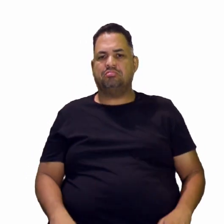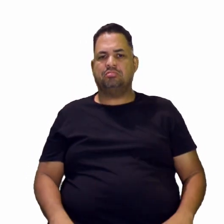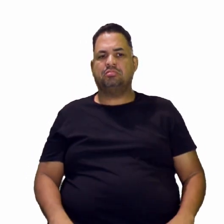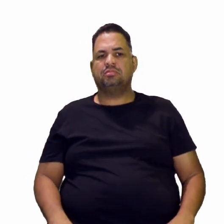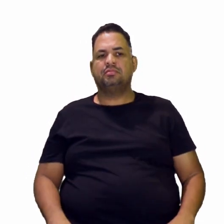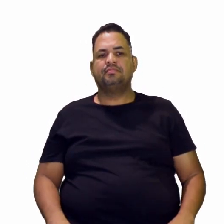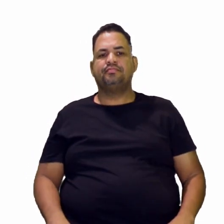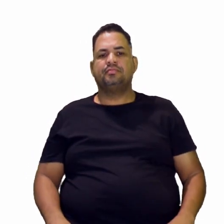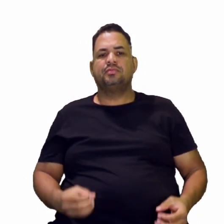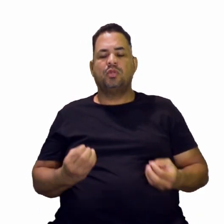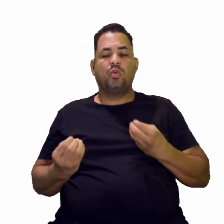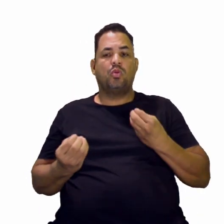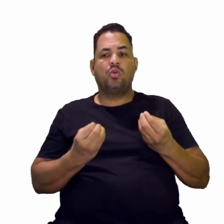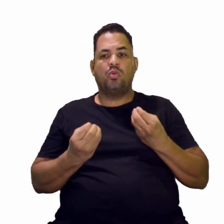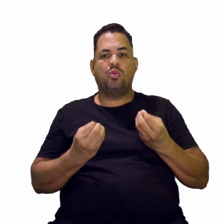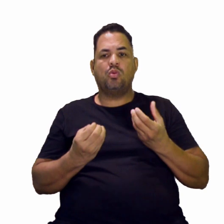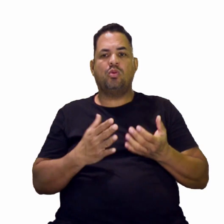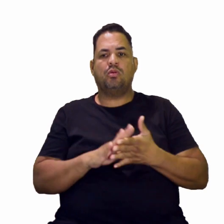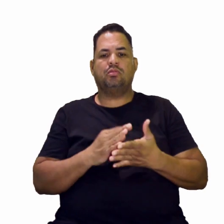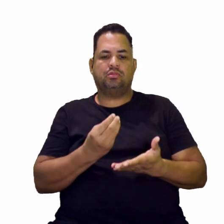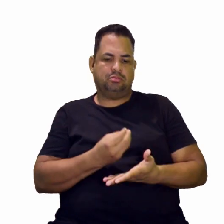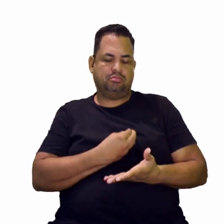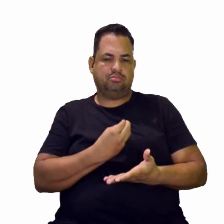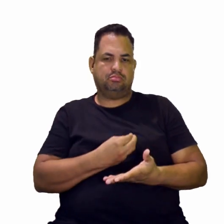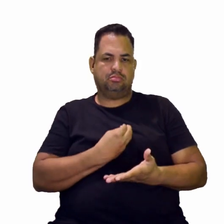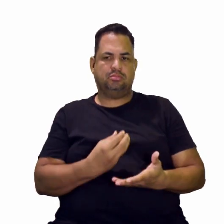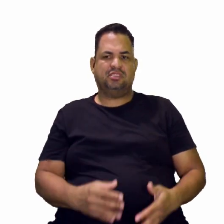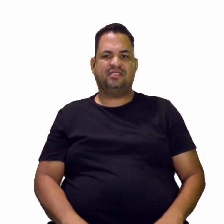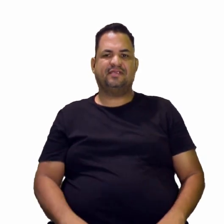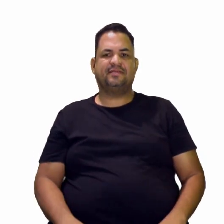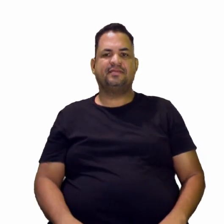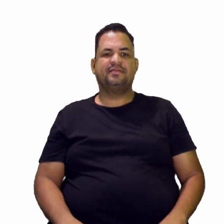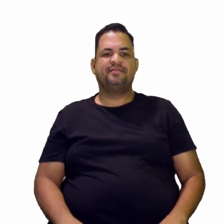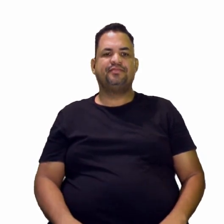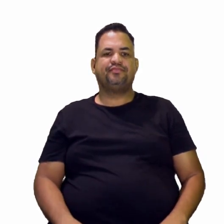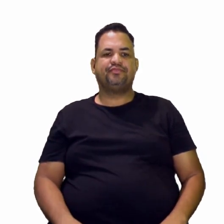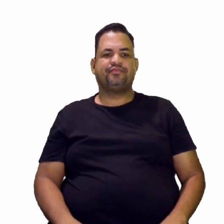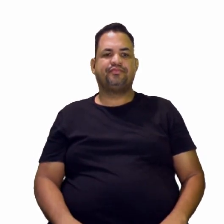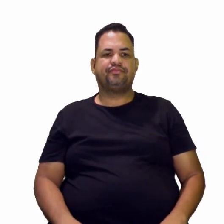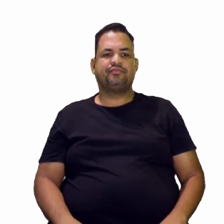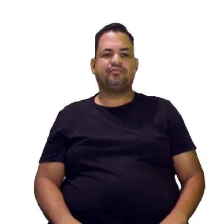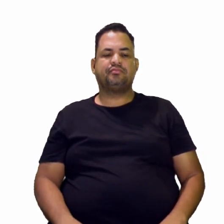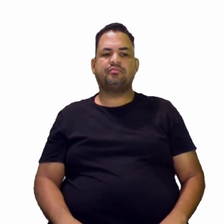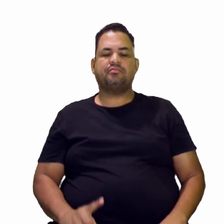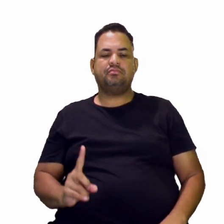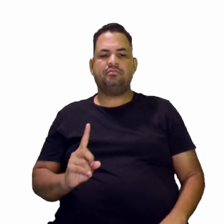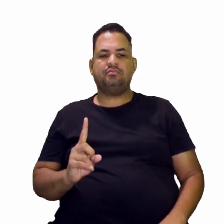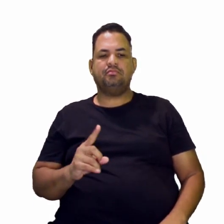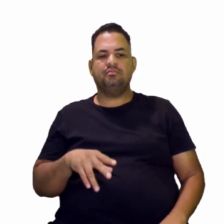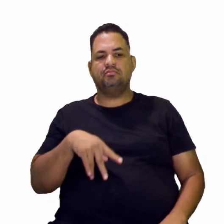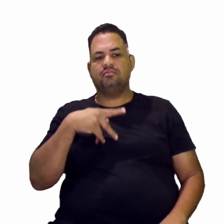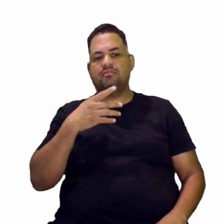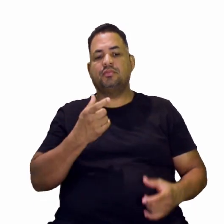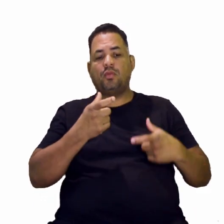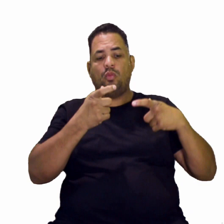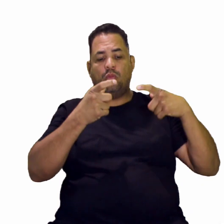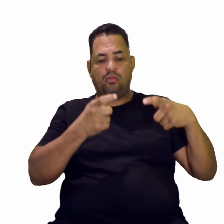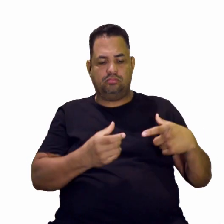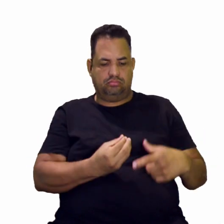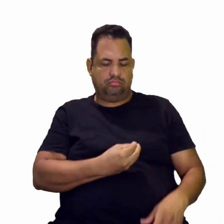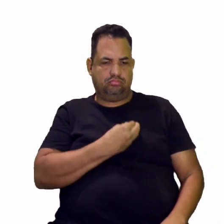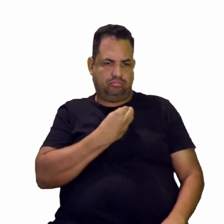estaria falando do modo de vida dele, não do local onde ele mora. Então seria nicho ecológico, mas aqui não. Eu estou dizendo onde ele